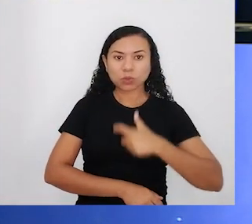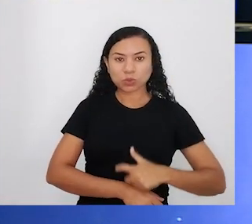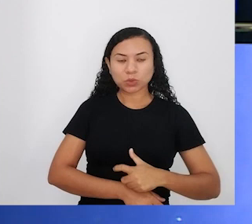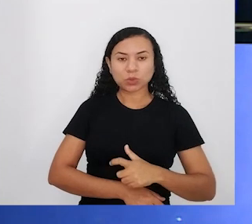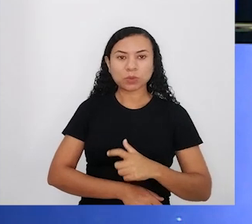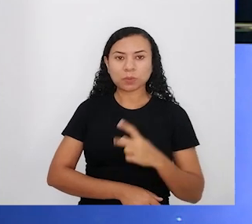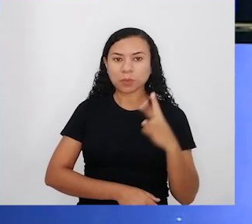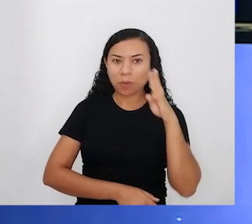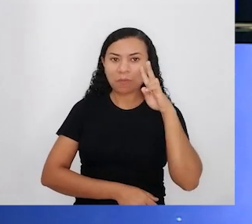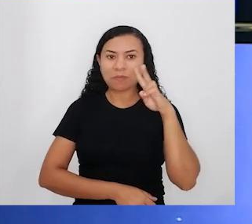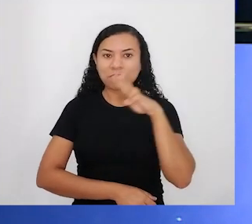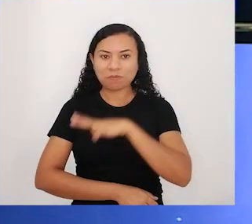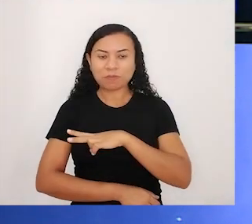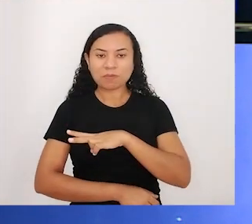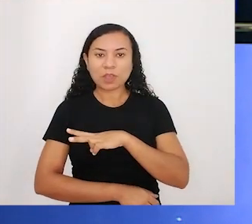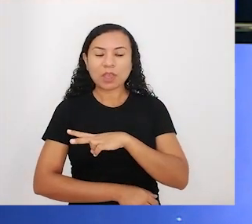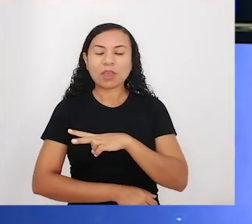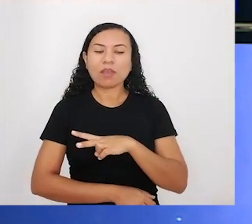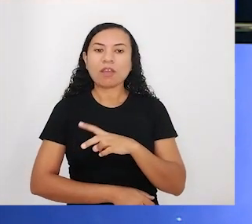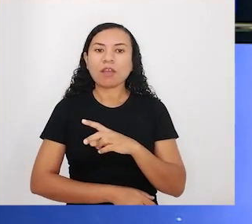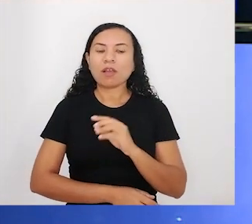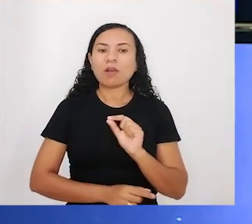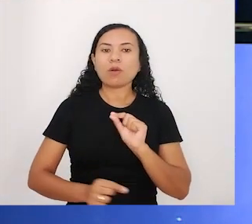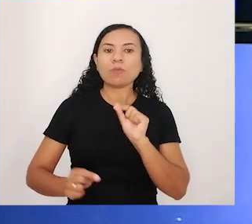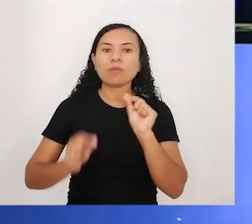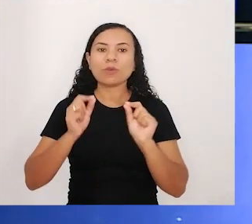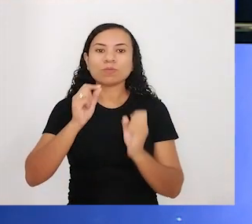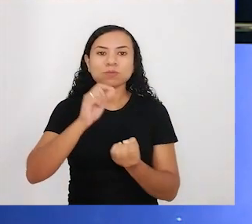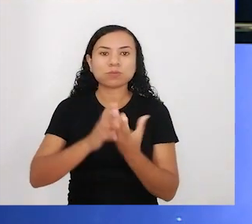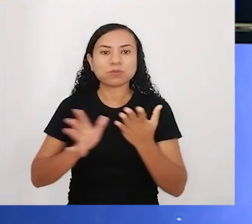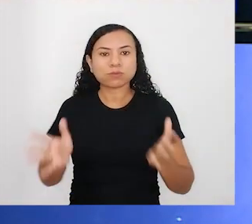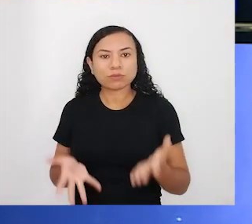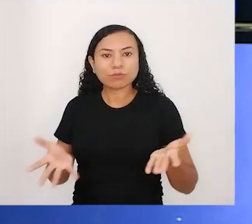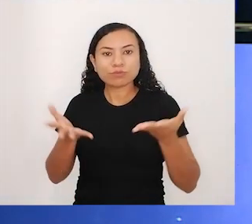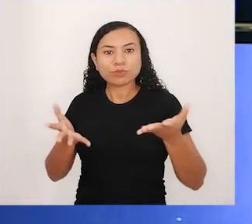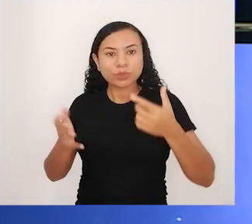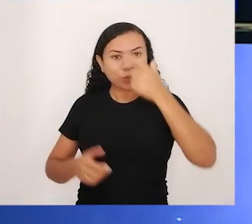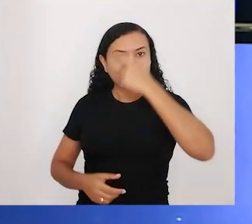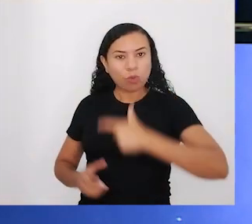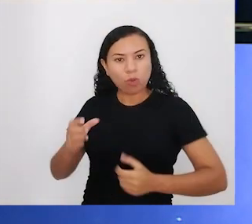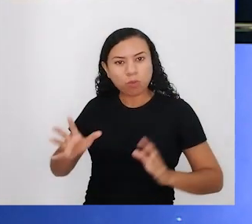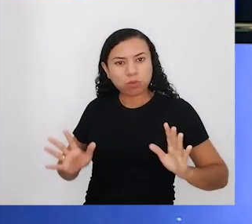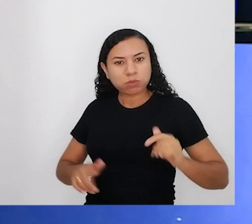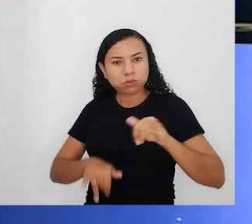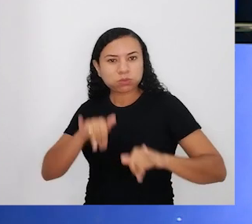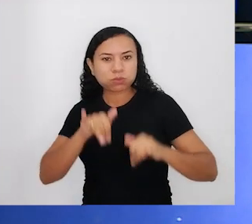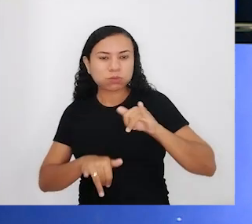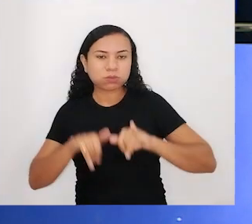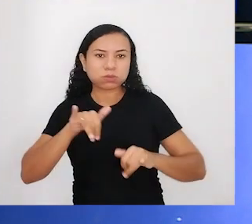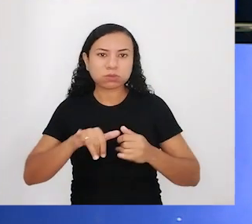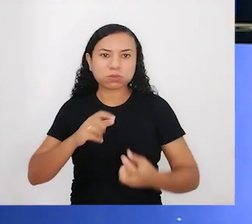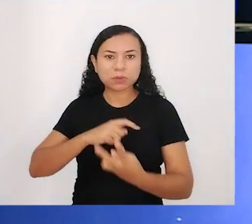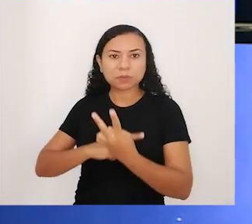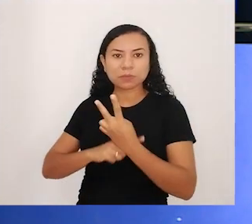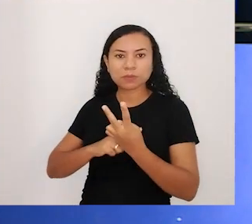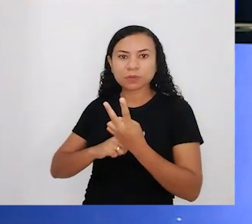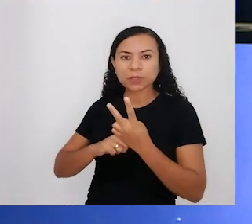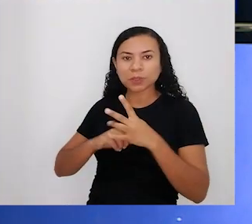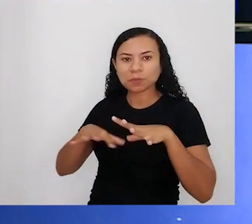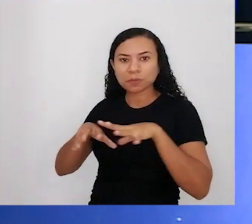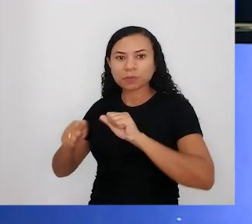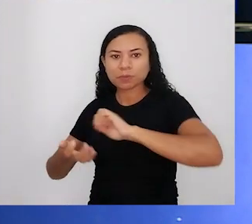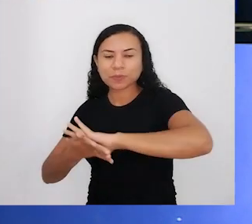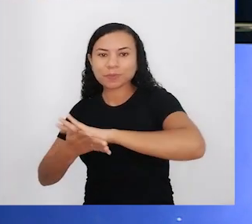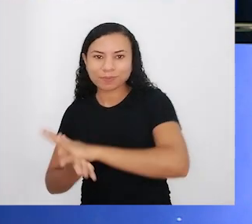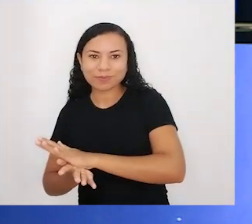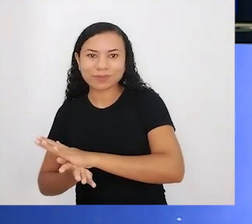esse tipo de reação, nós temos a produção de anticorpos de defesa contra os organismos invasores. É como se fosse